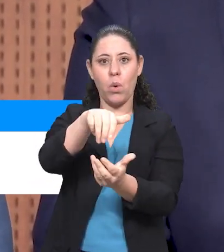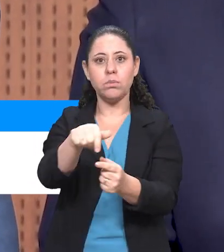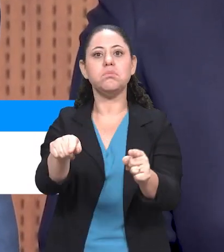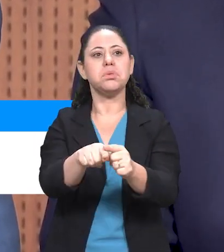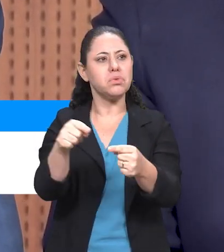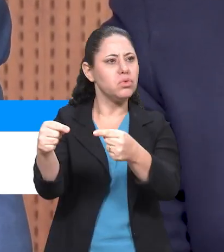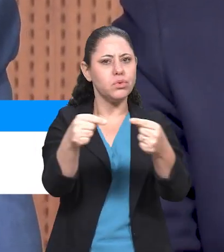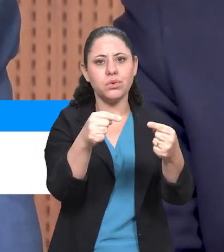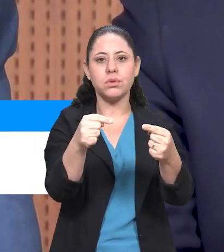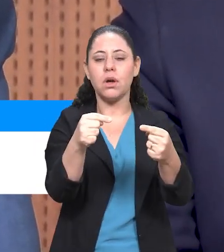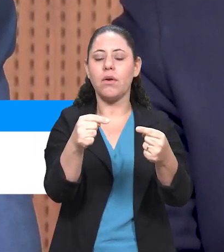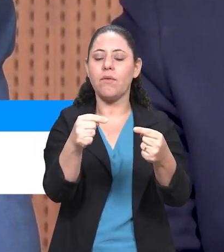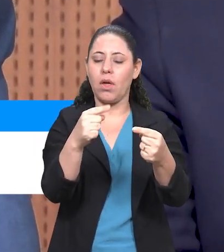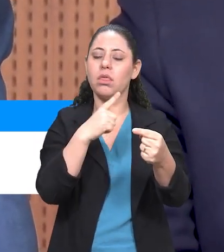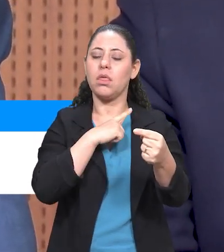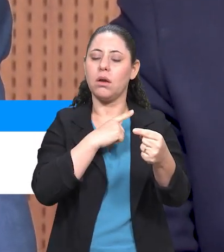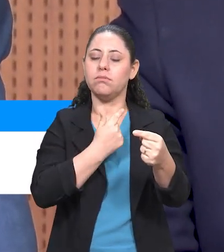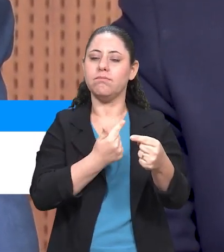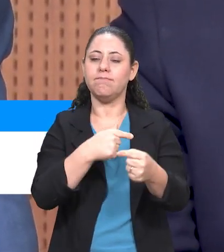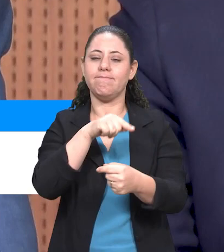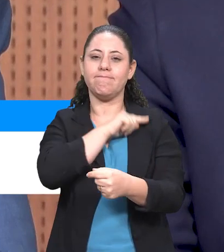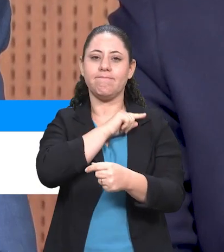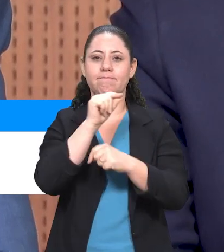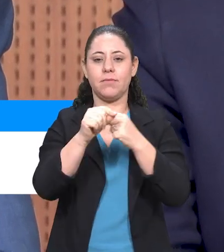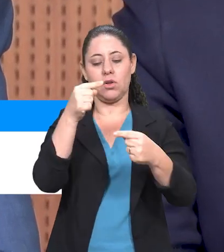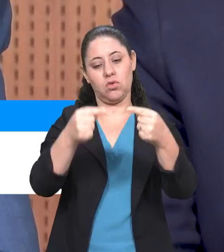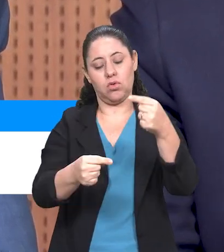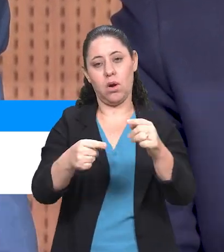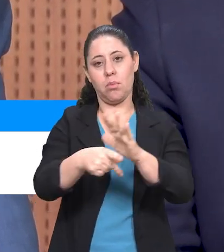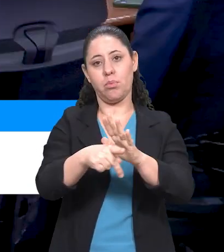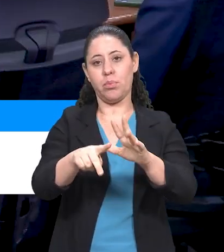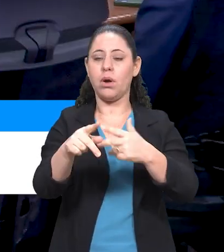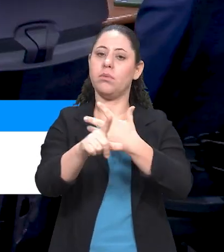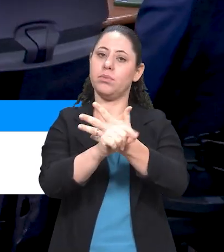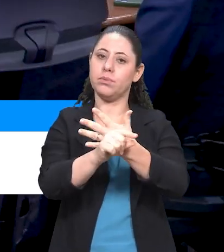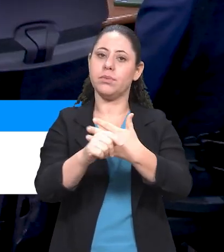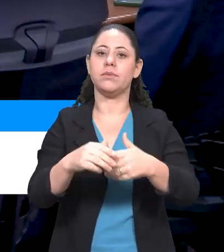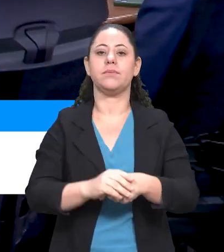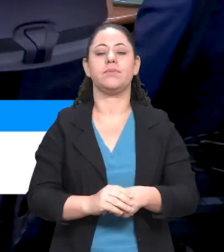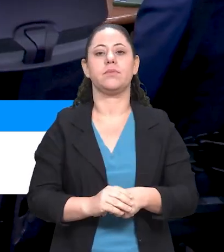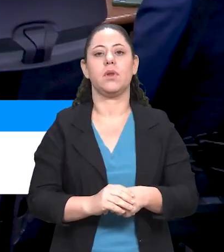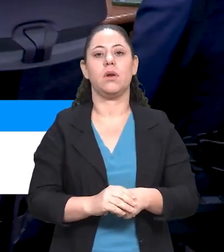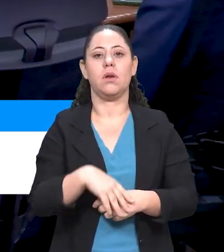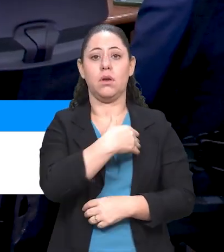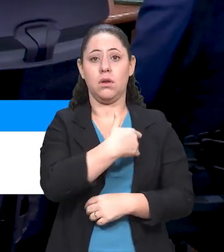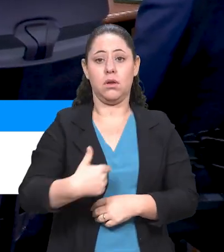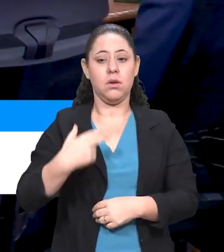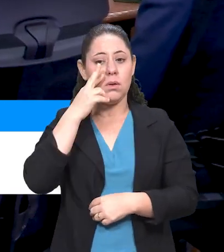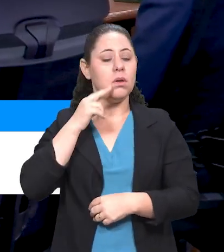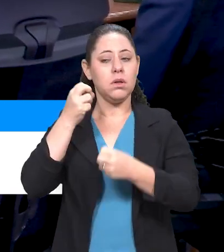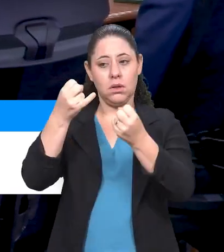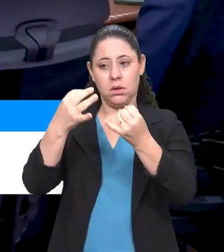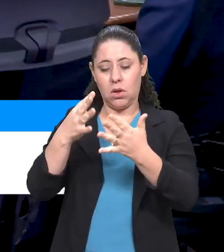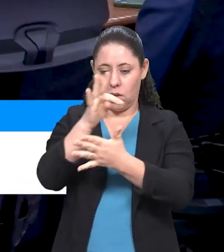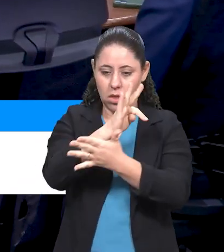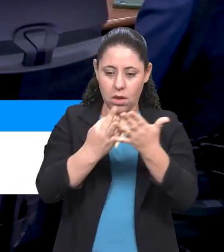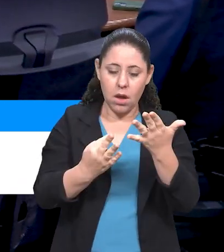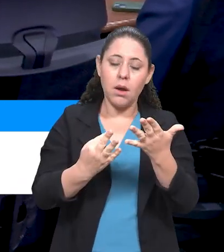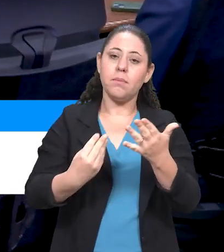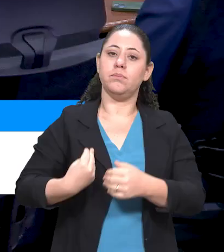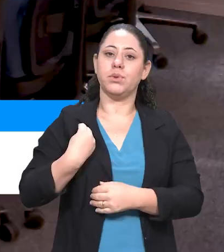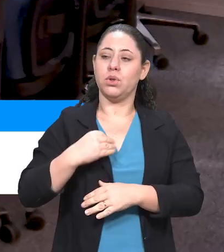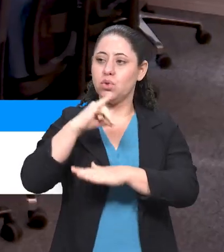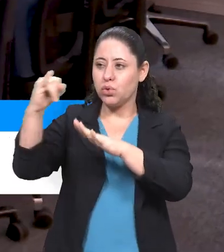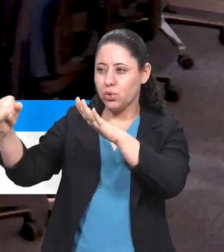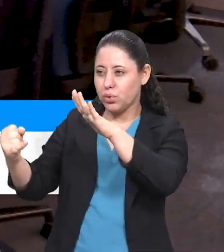com certeza vai assumir esse protagonismo no debate com relação ao Pantanal segundo o governador o texto foi construído com a participação de